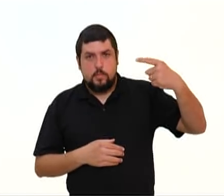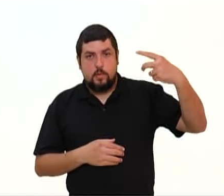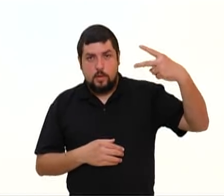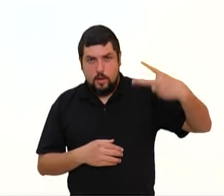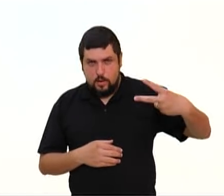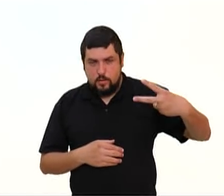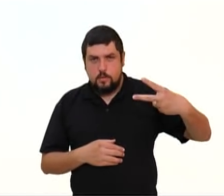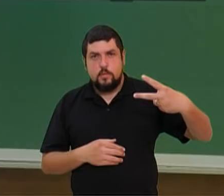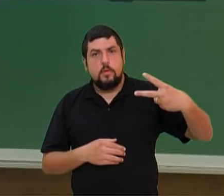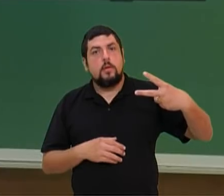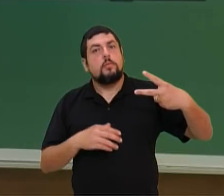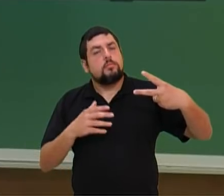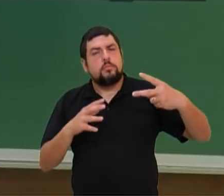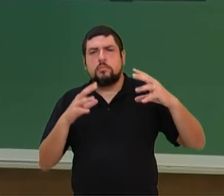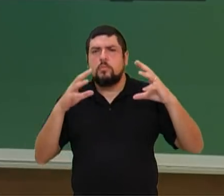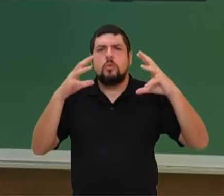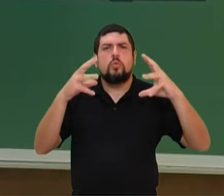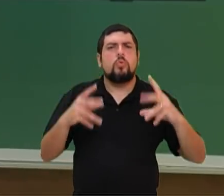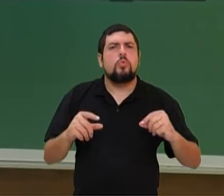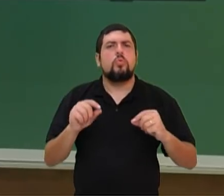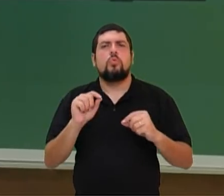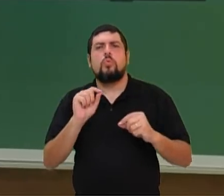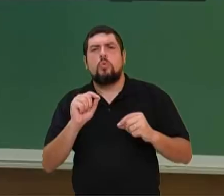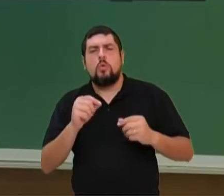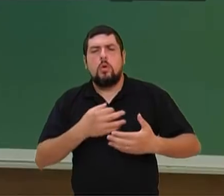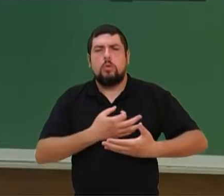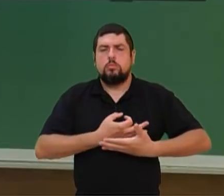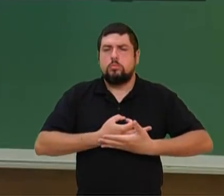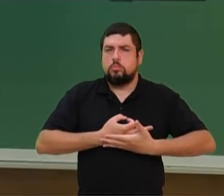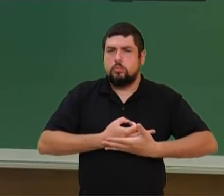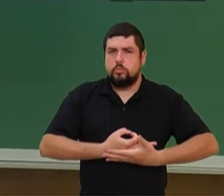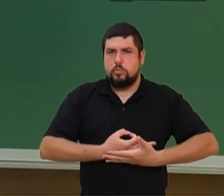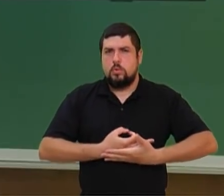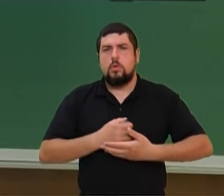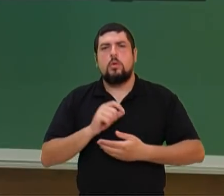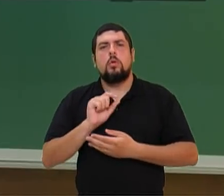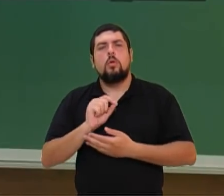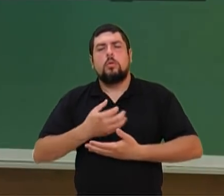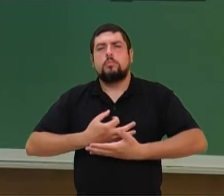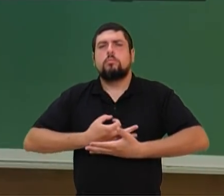segunda, todas elas obedecem tanto o budismo, né, no sentido de